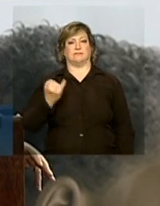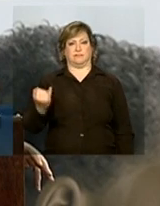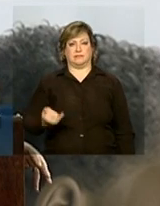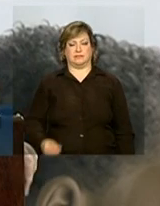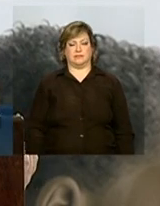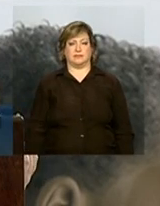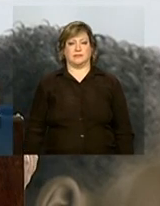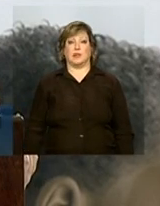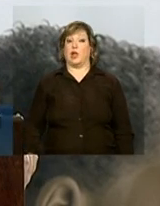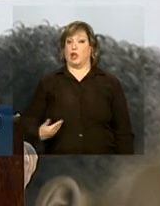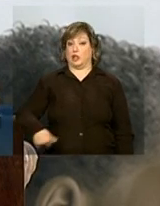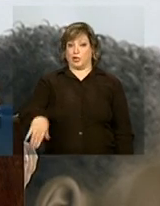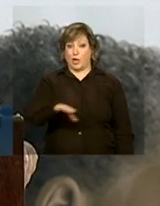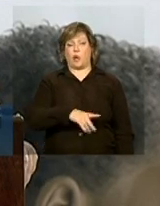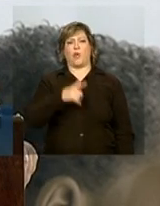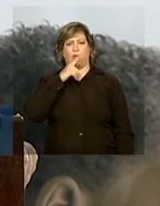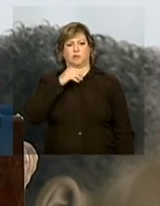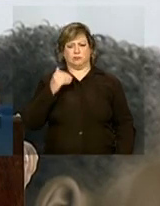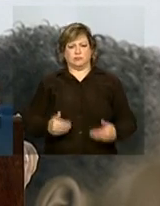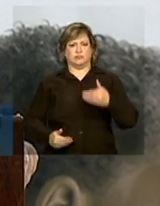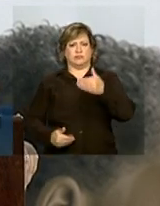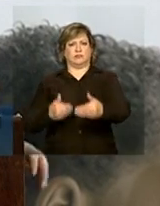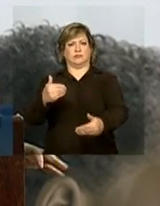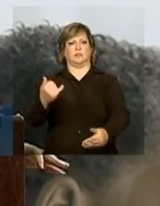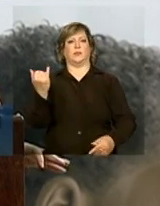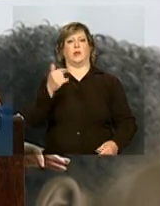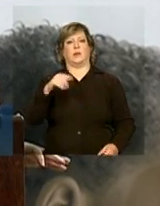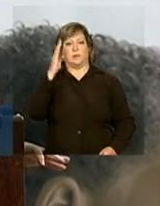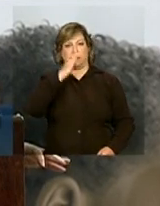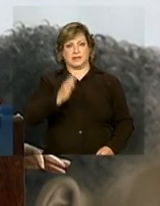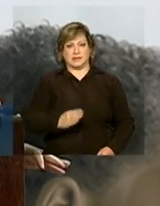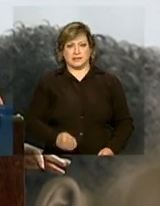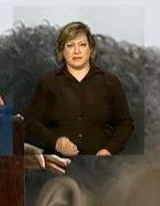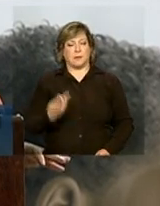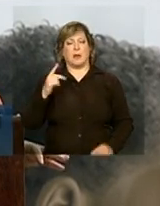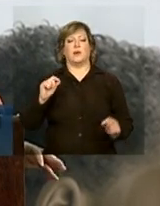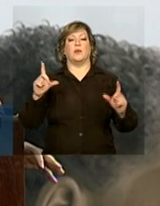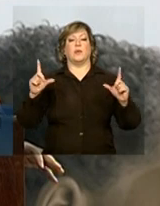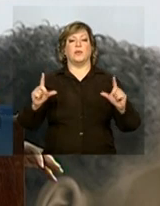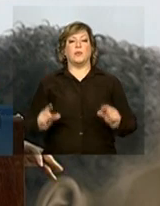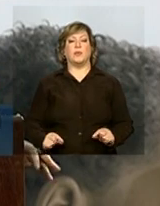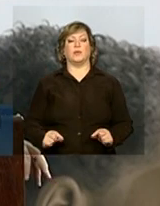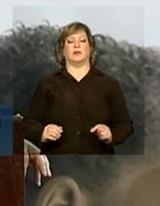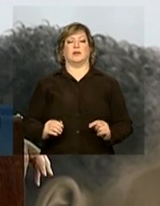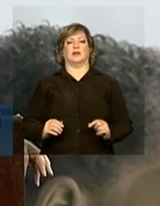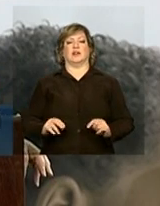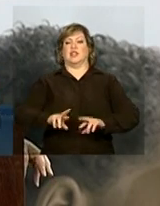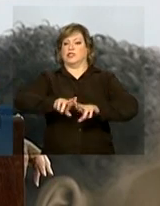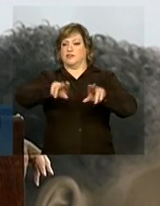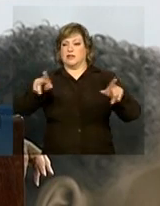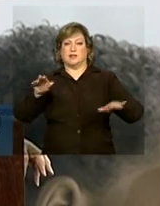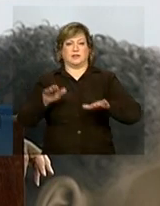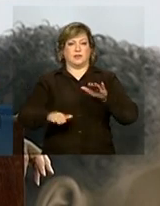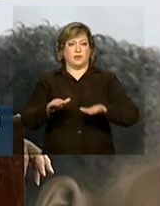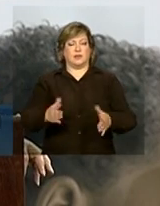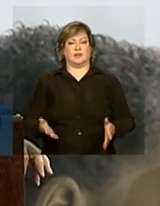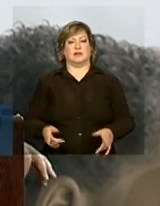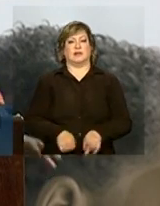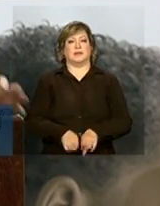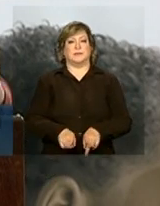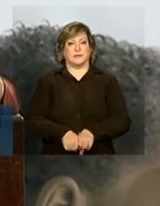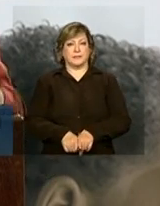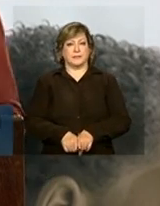Nós demos grandes passos no Brasil para reduzir a desigualdade e reduzir